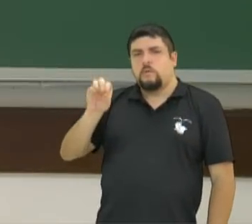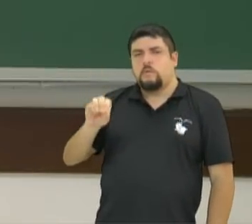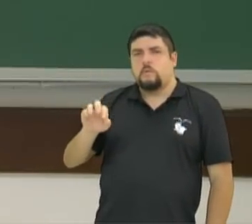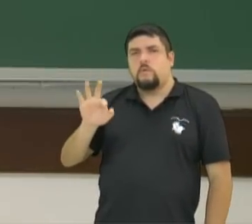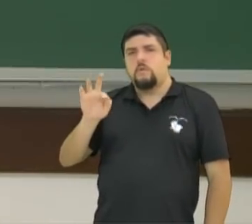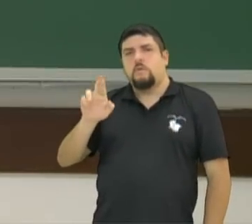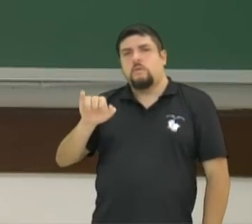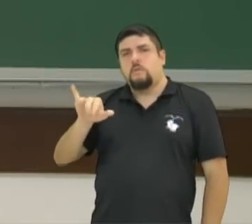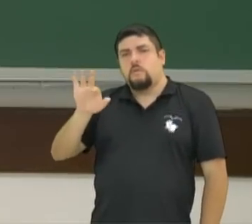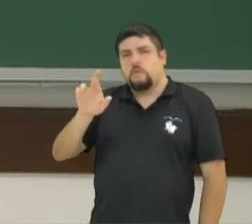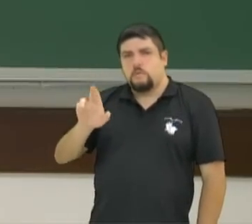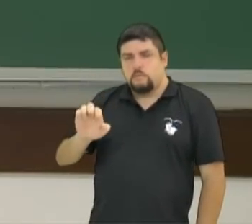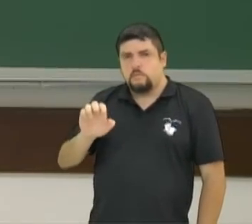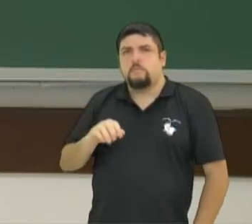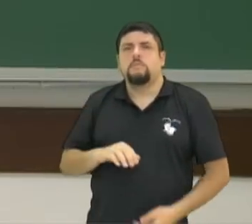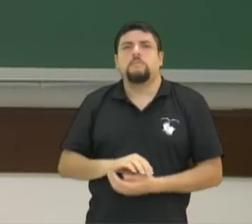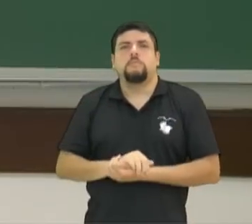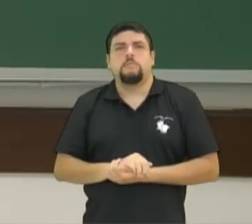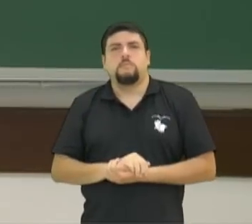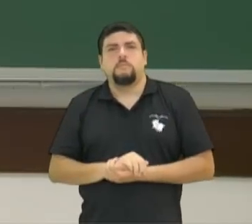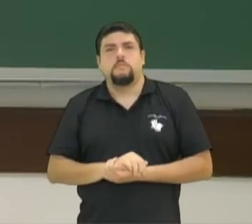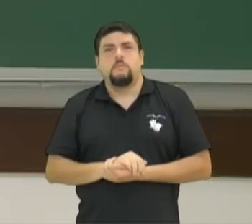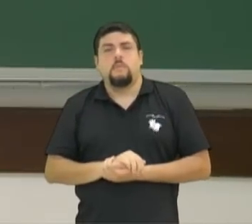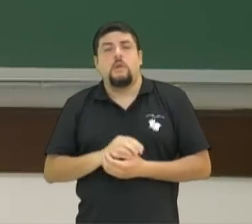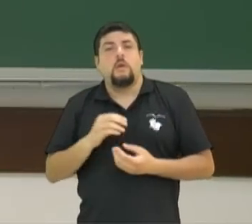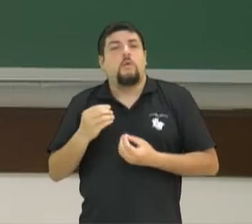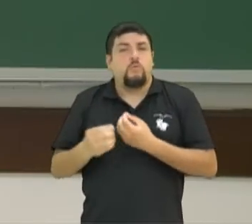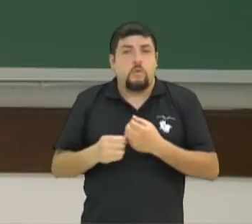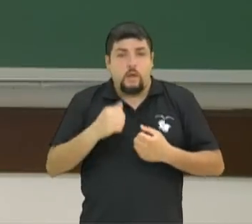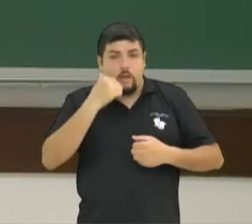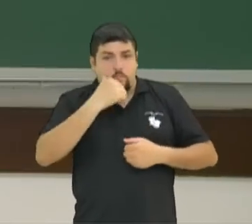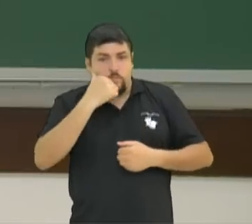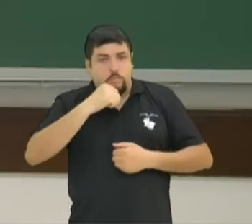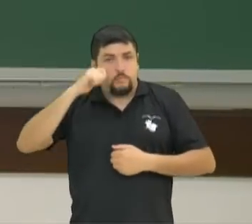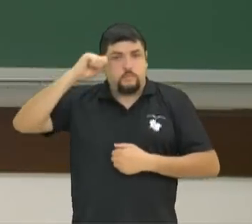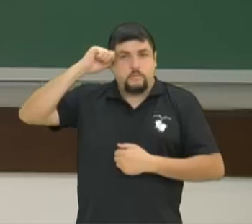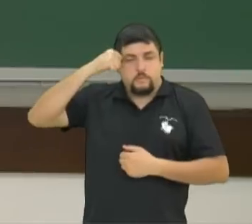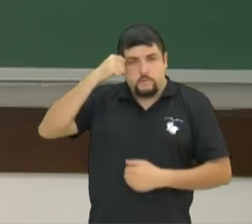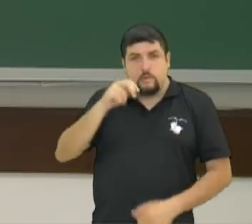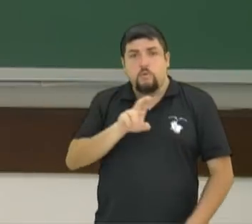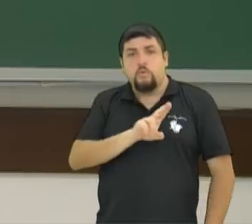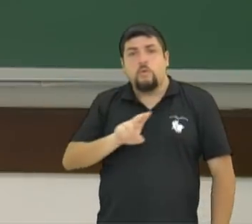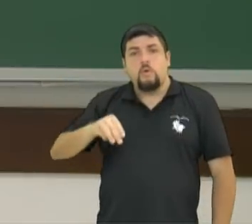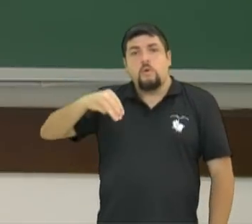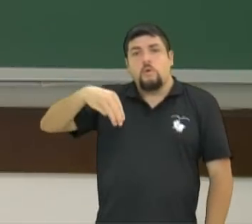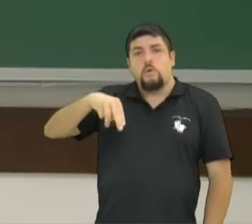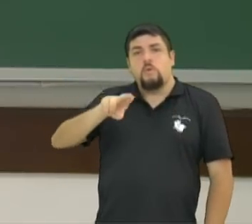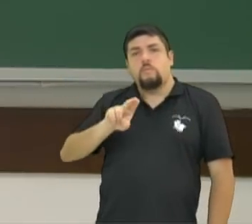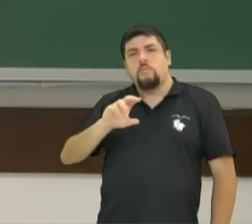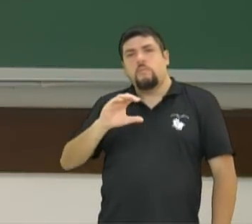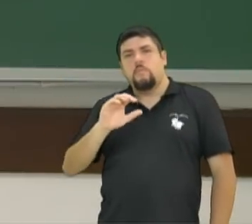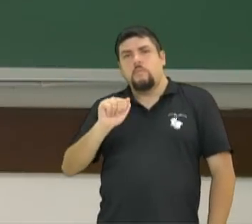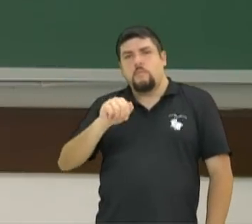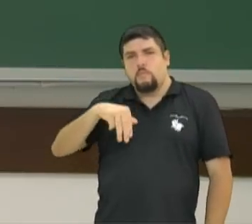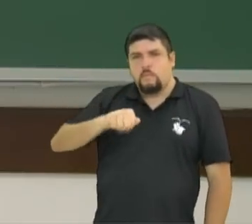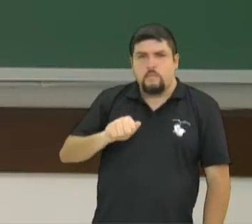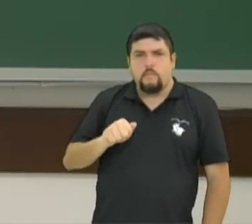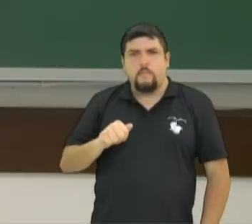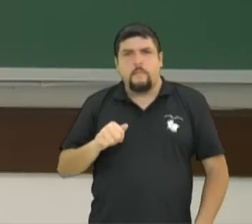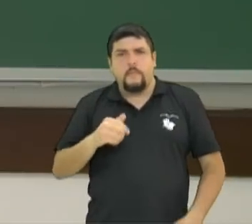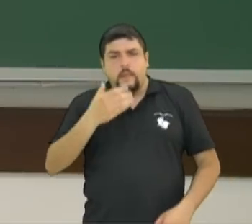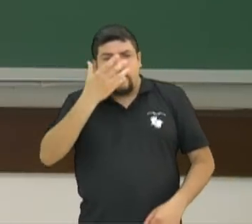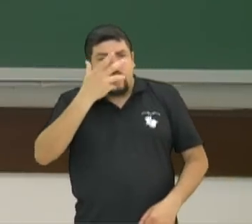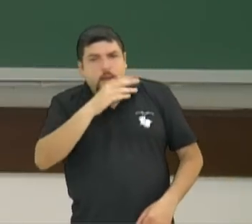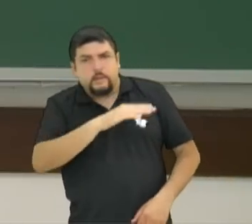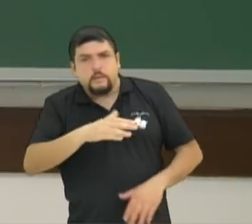escravidão foi criado inteiramente pelas mucamas. Raro que não foi amamentado por uma negra, para que vocês